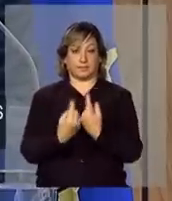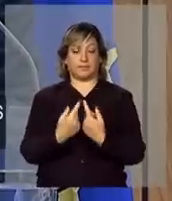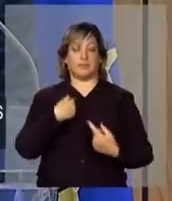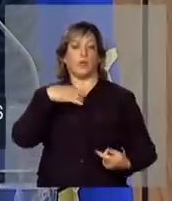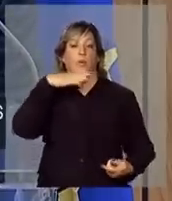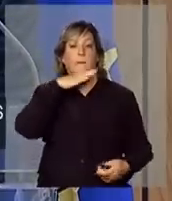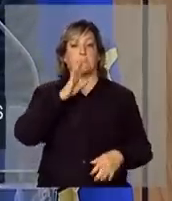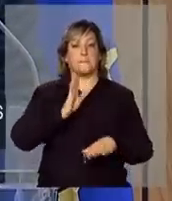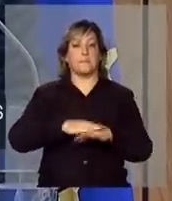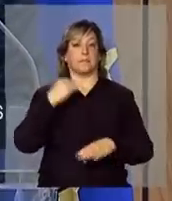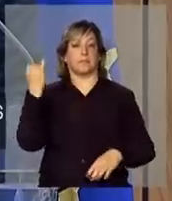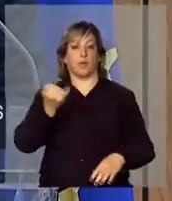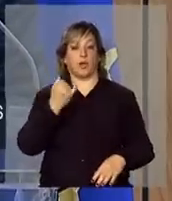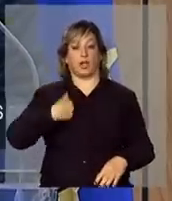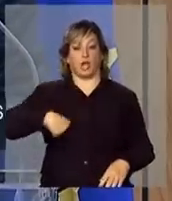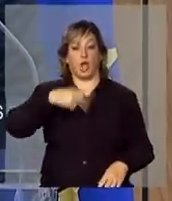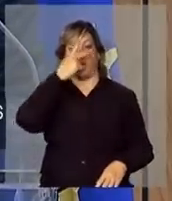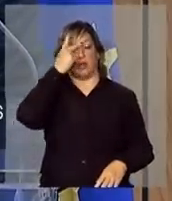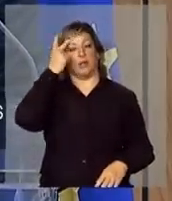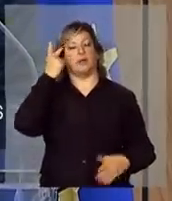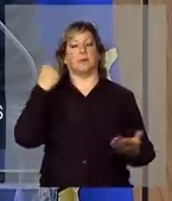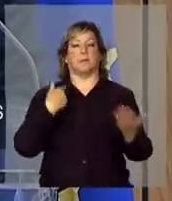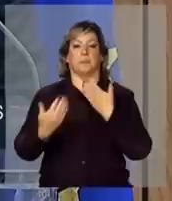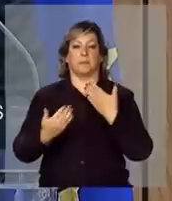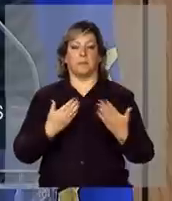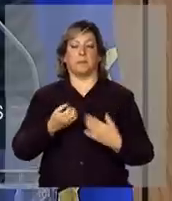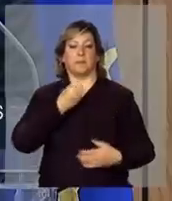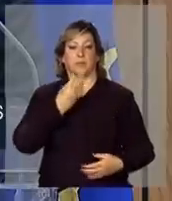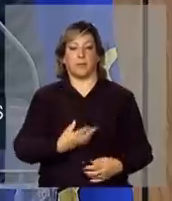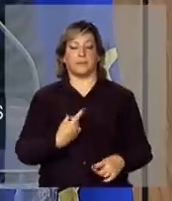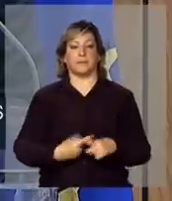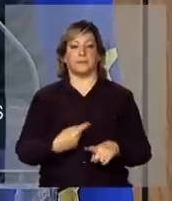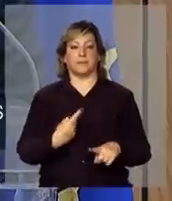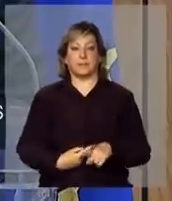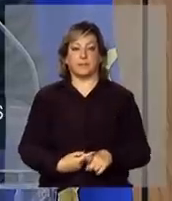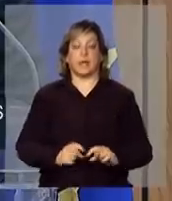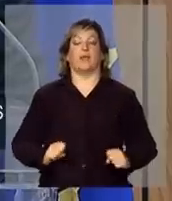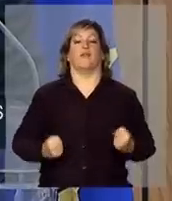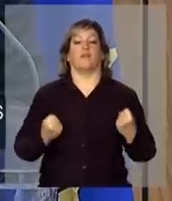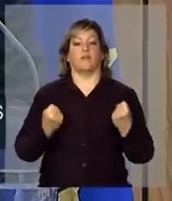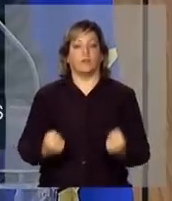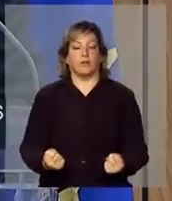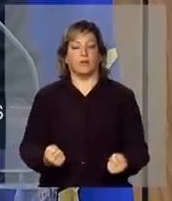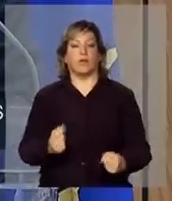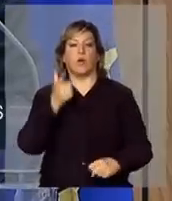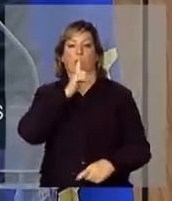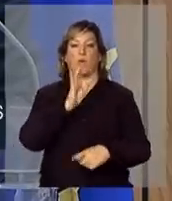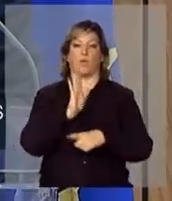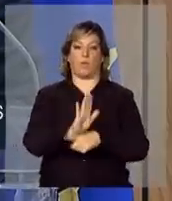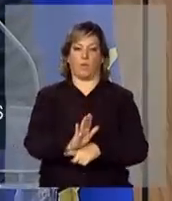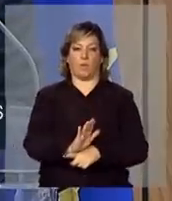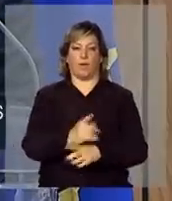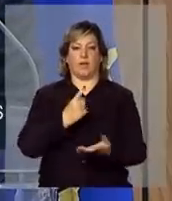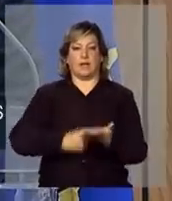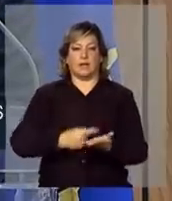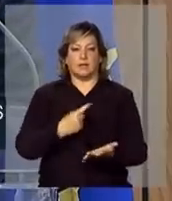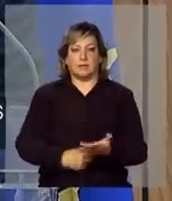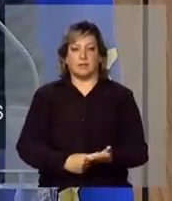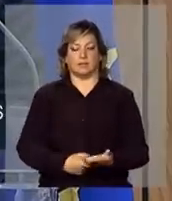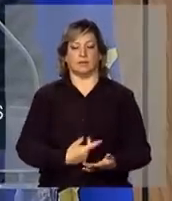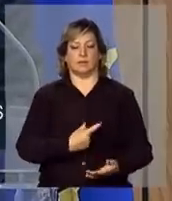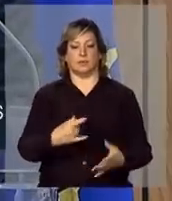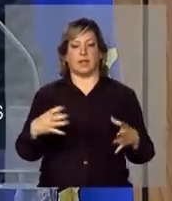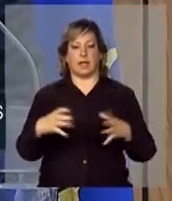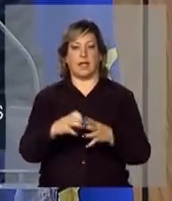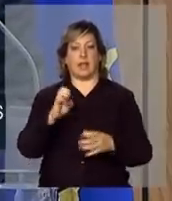termos de discussão, reafirmámos o nosso empenho para alcançarmos um acordo de associação entre